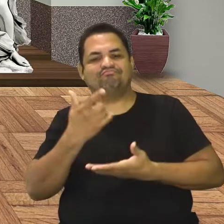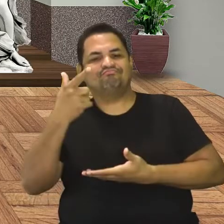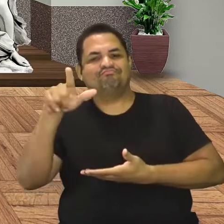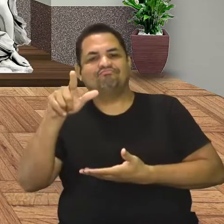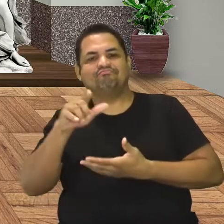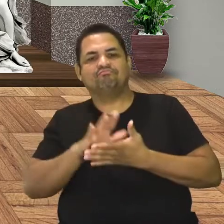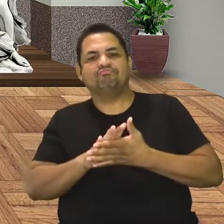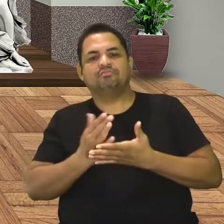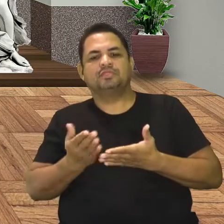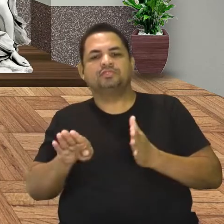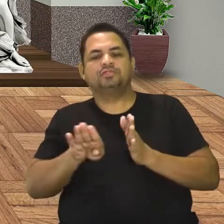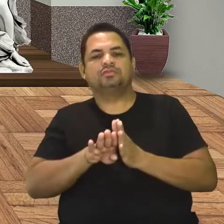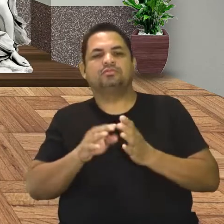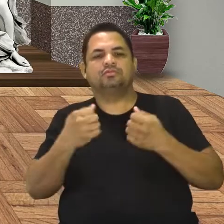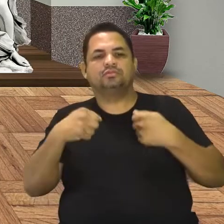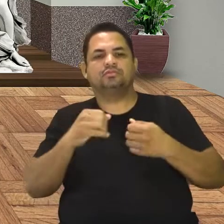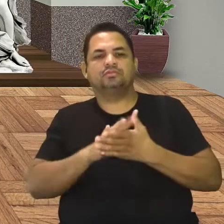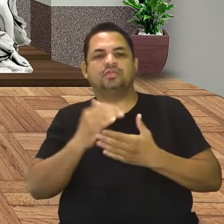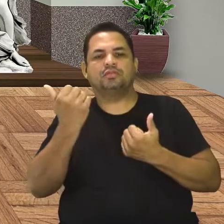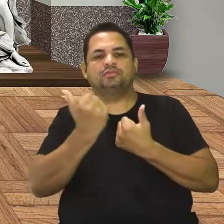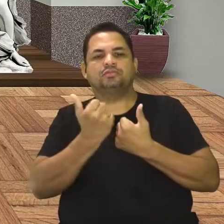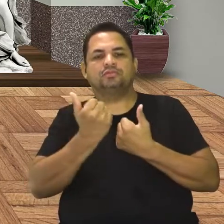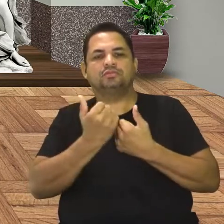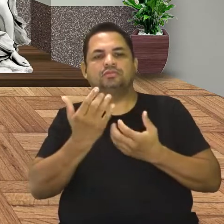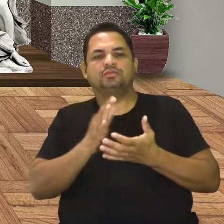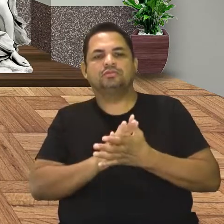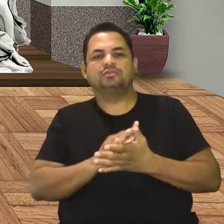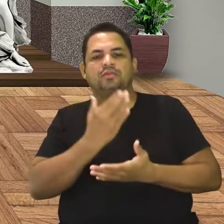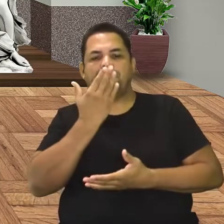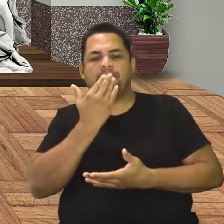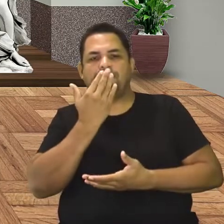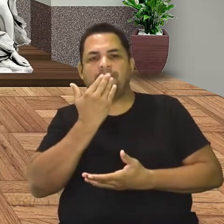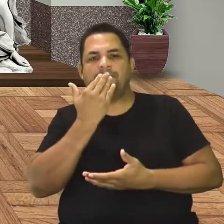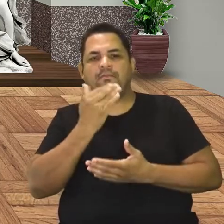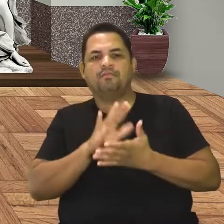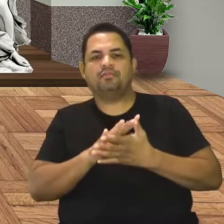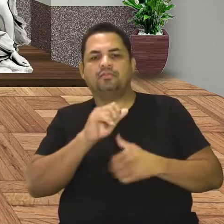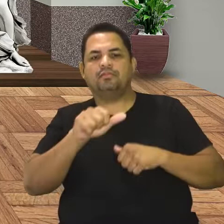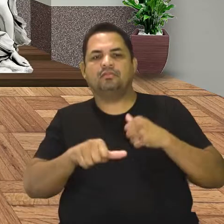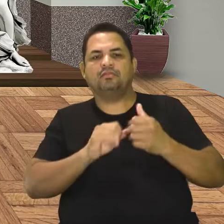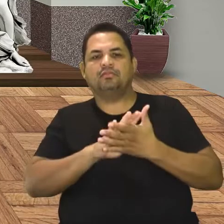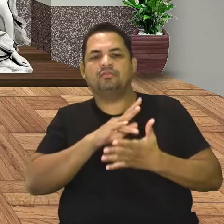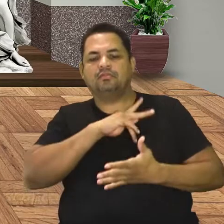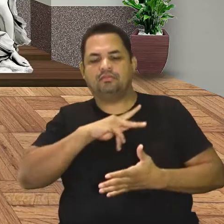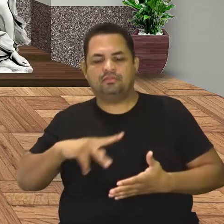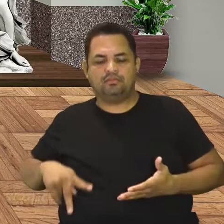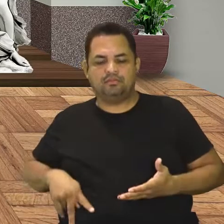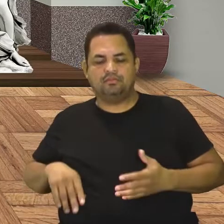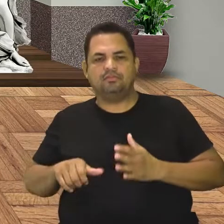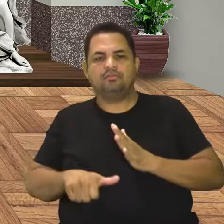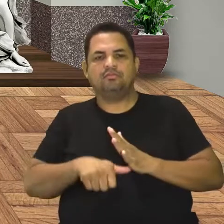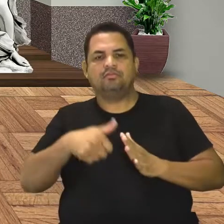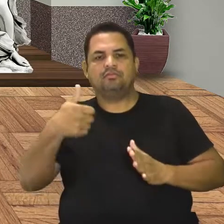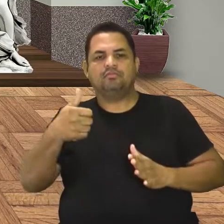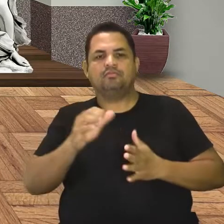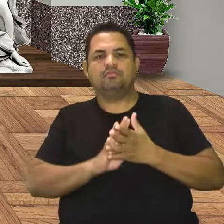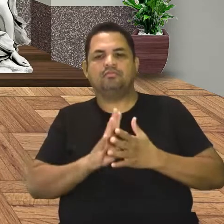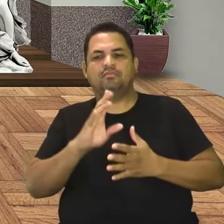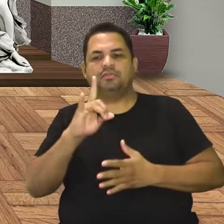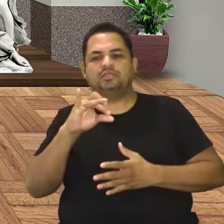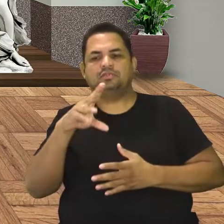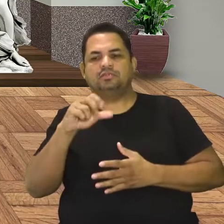poder. Quem vai assumir o poder no lugar dele vai ser José Sarney, que se torna o primeiro presidente